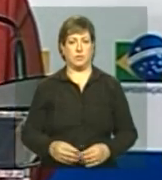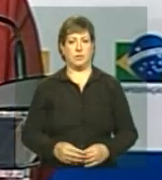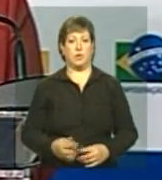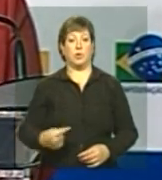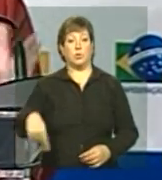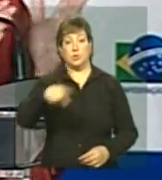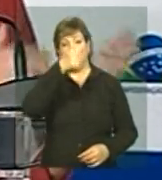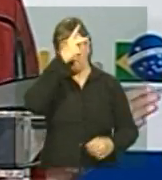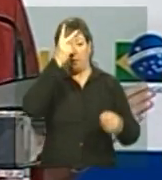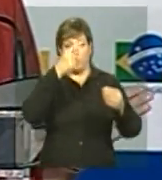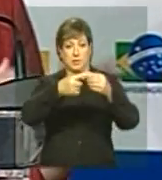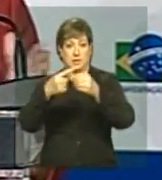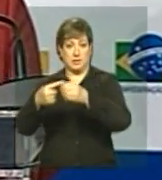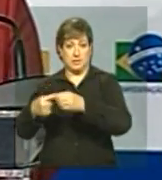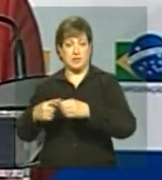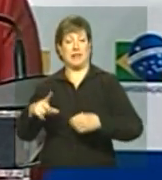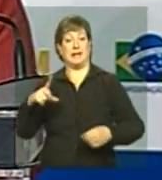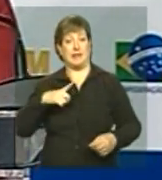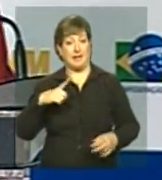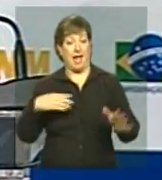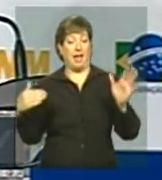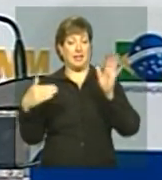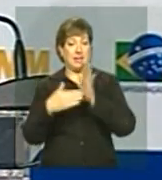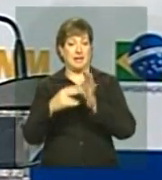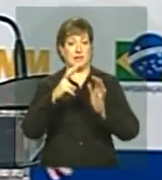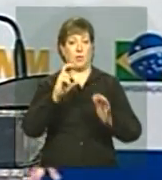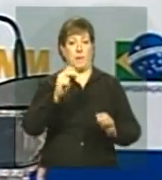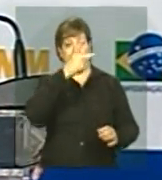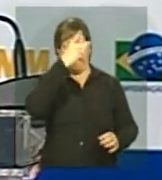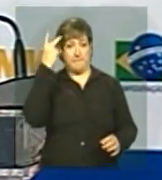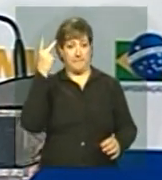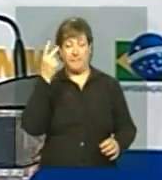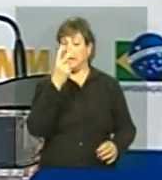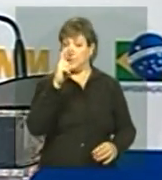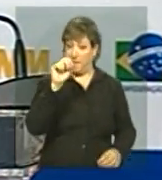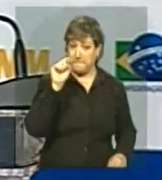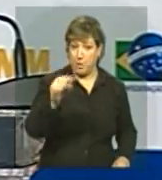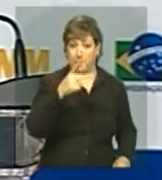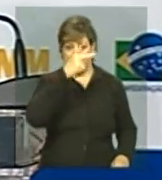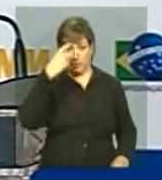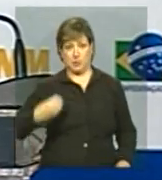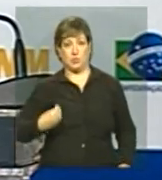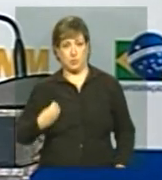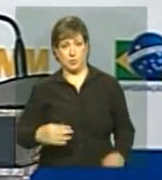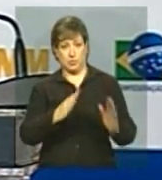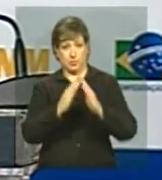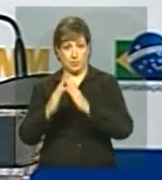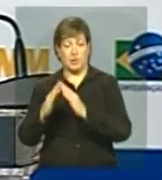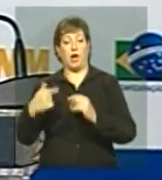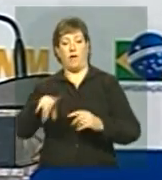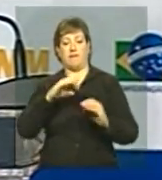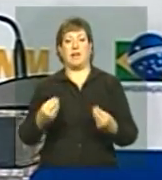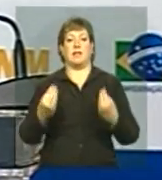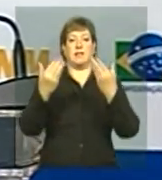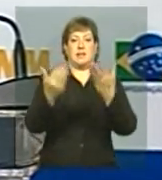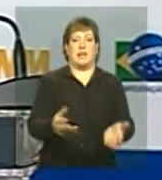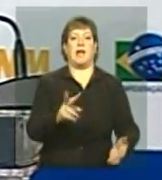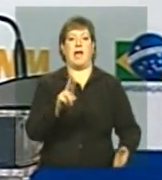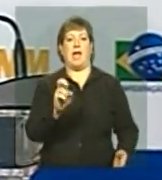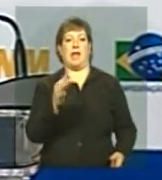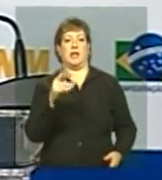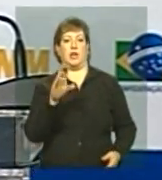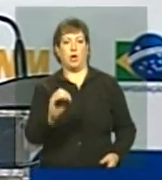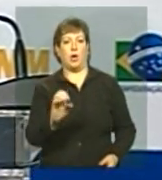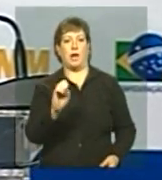dos municípios com até 50 mil habitantes, nós forneceremos uma retroescavadeira para cada